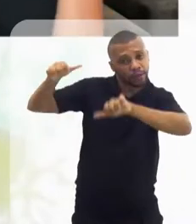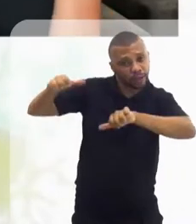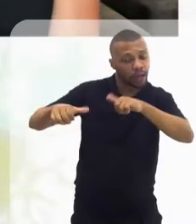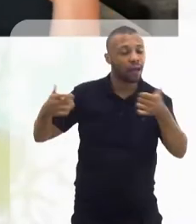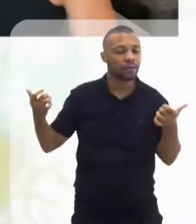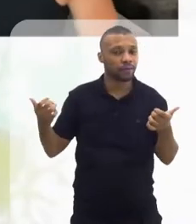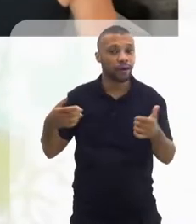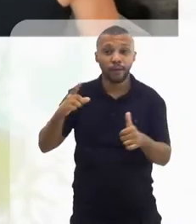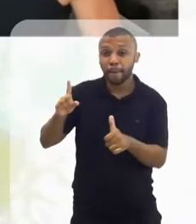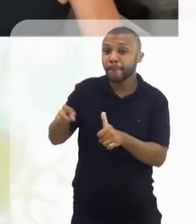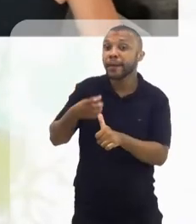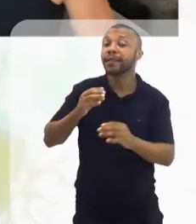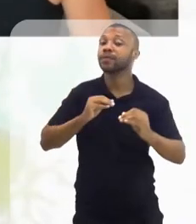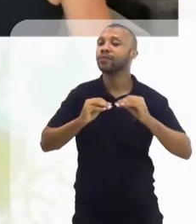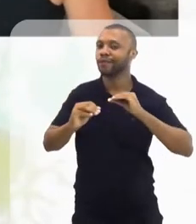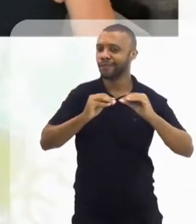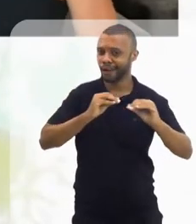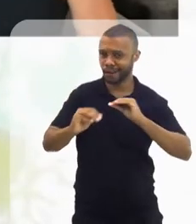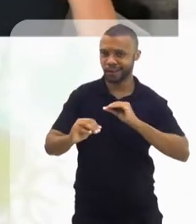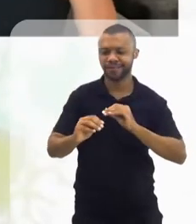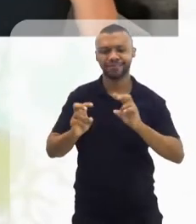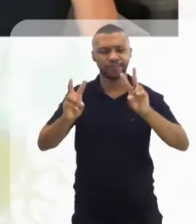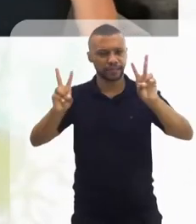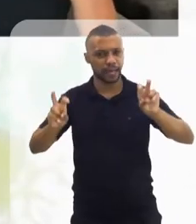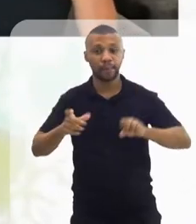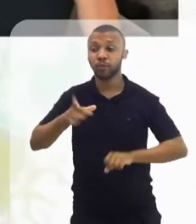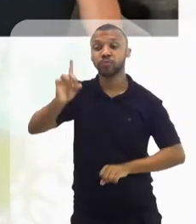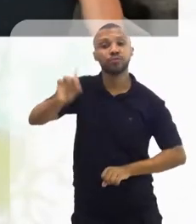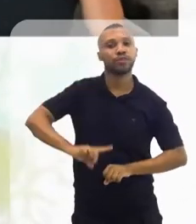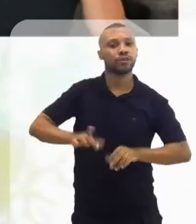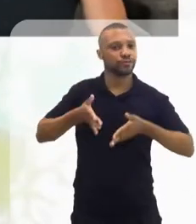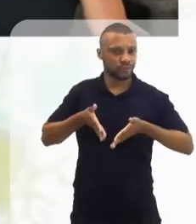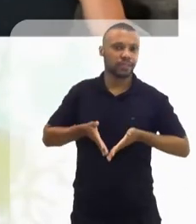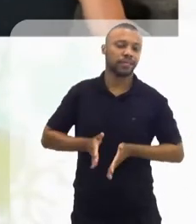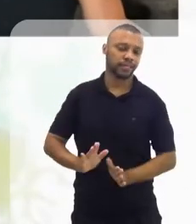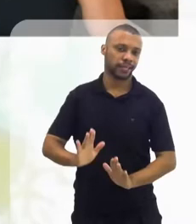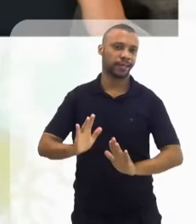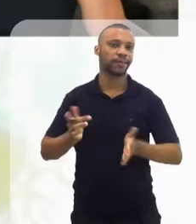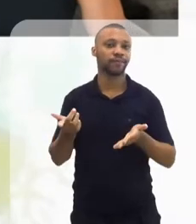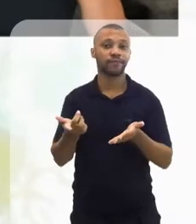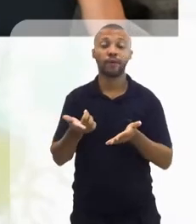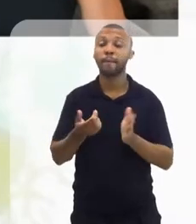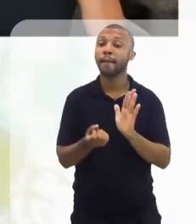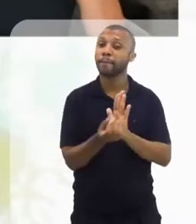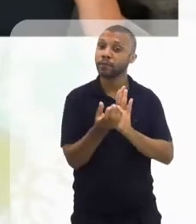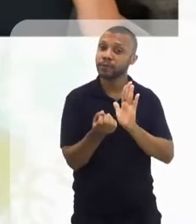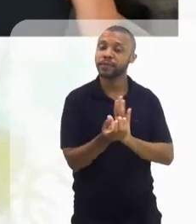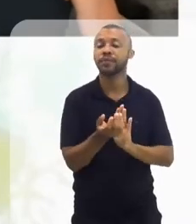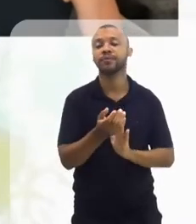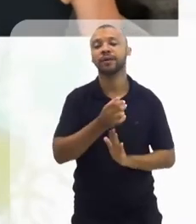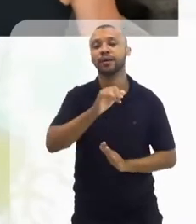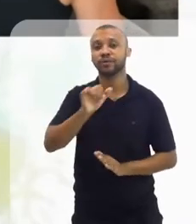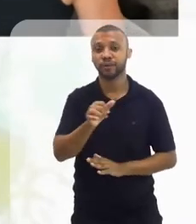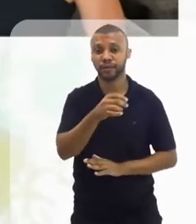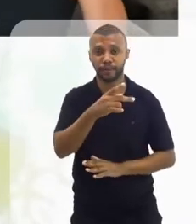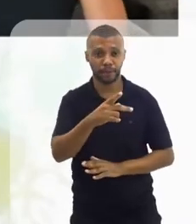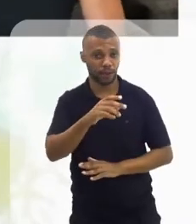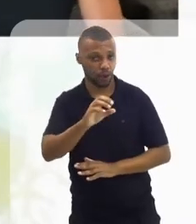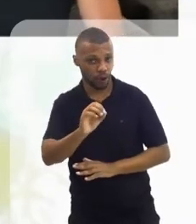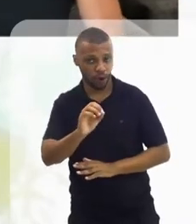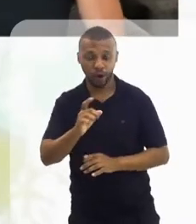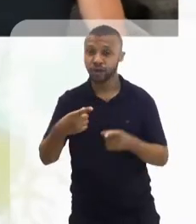minha primeira novela, O Direito de Nascer, que foi uma produção da JPO